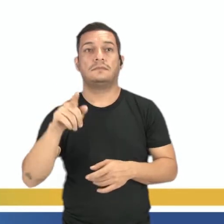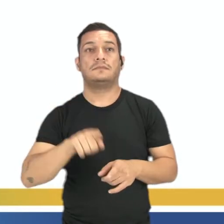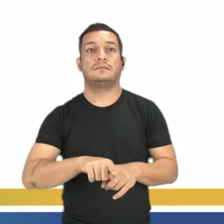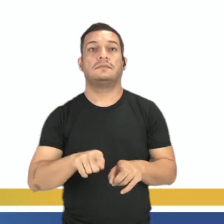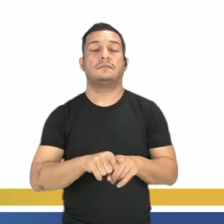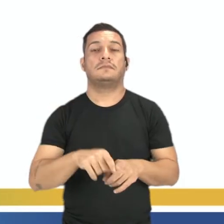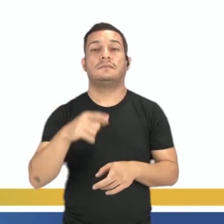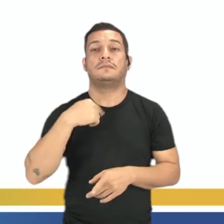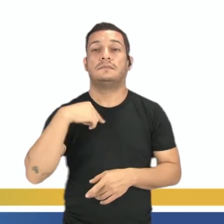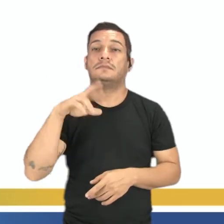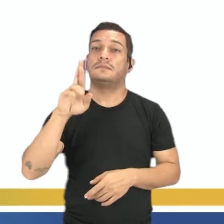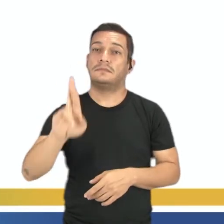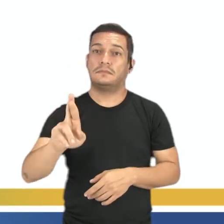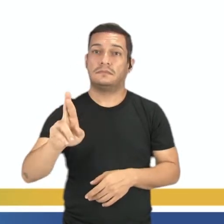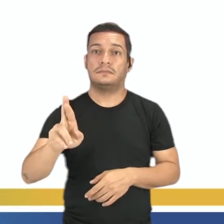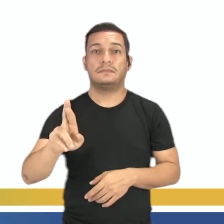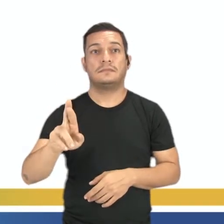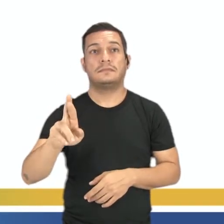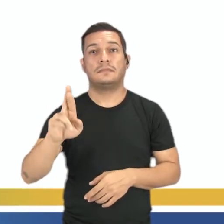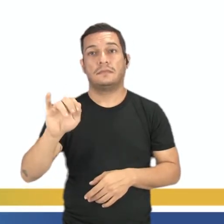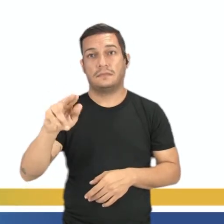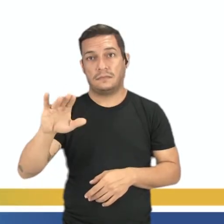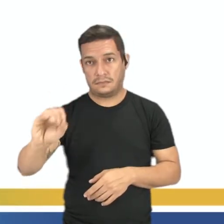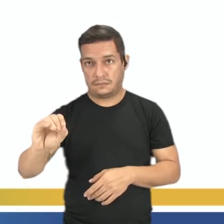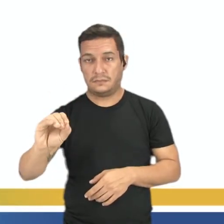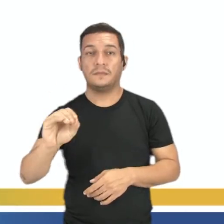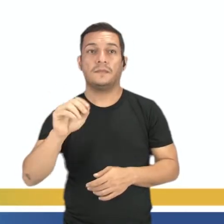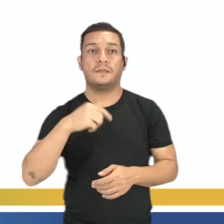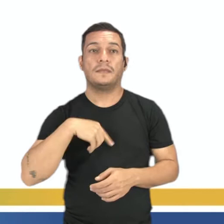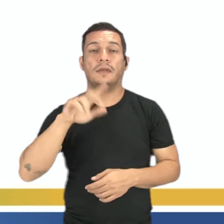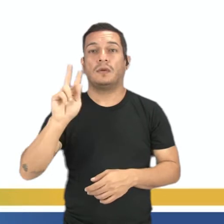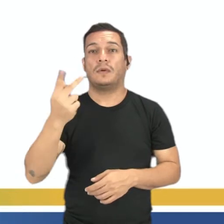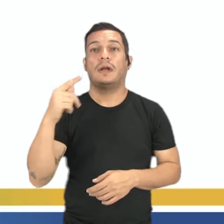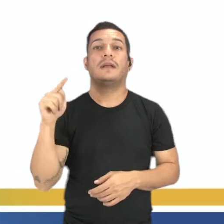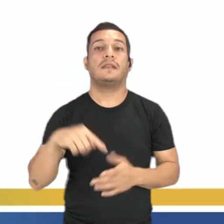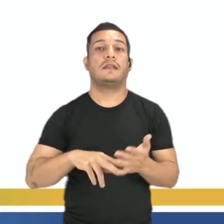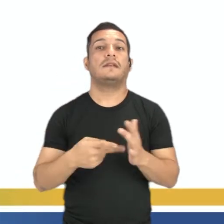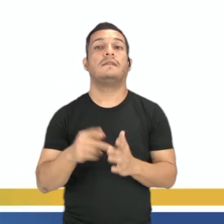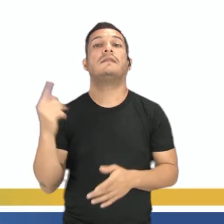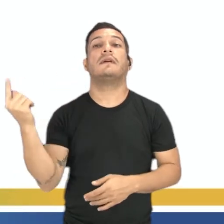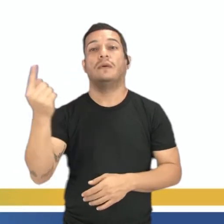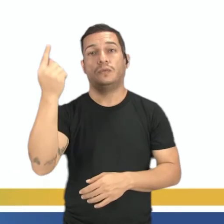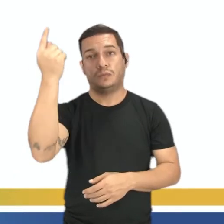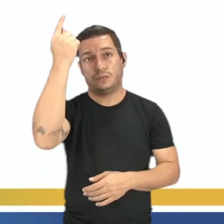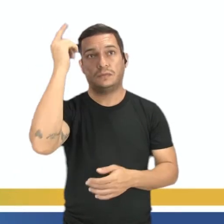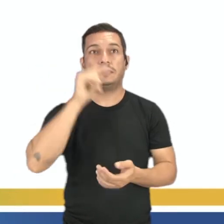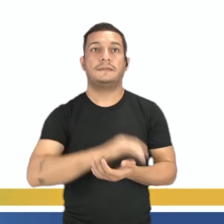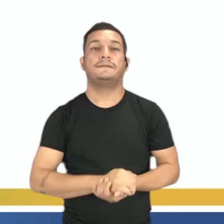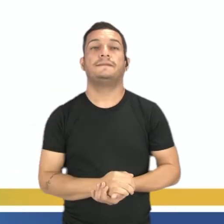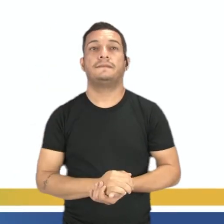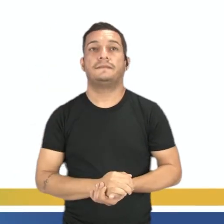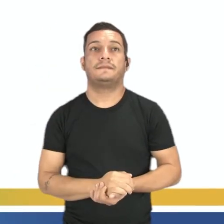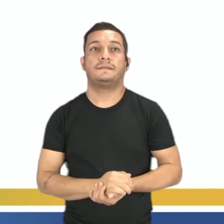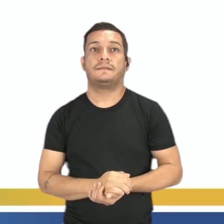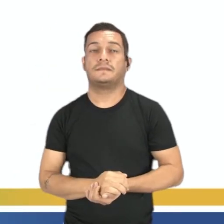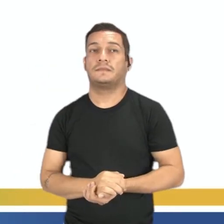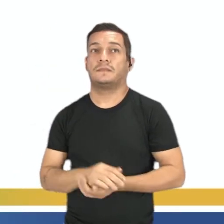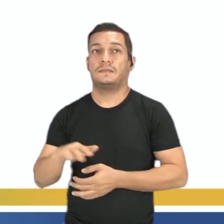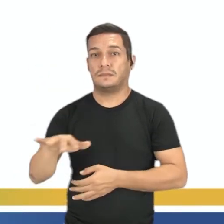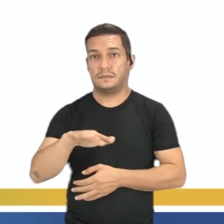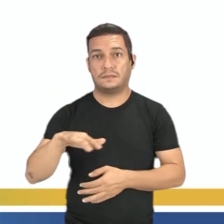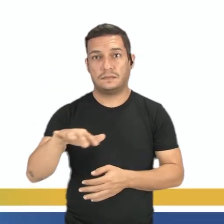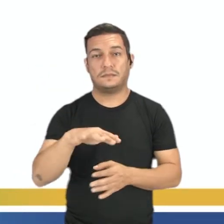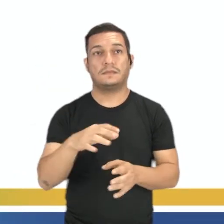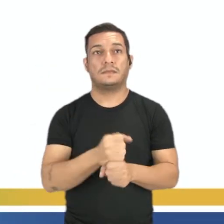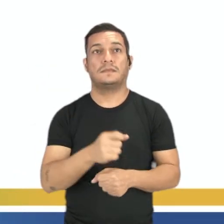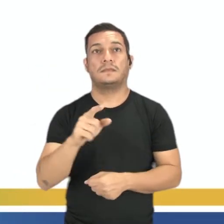por 3,14 e o R é o meu raio e o H representa a minha altura. A área